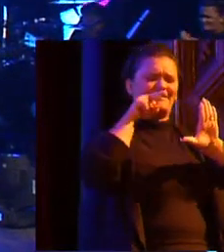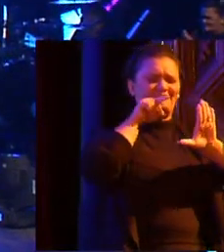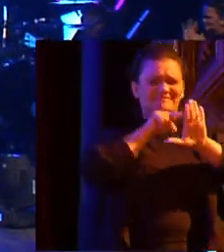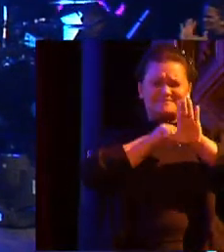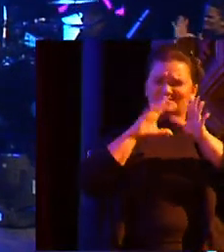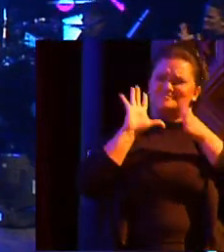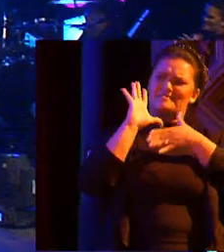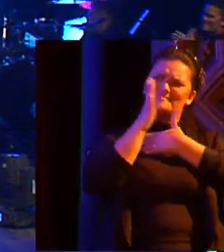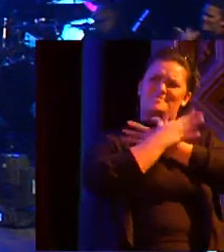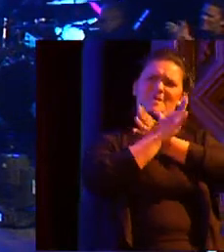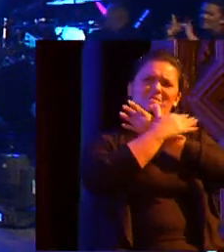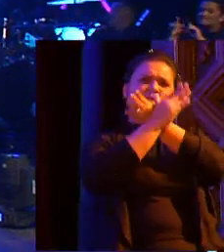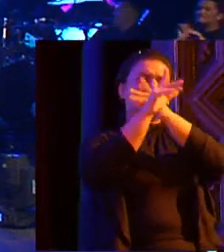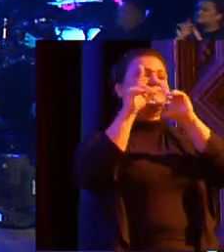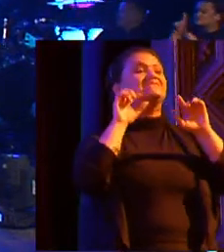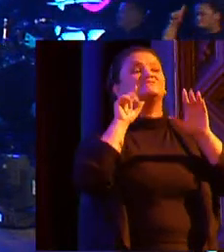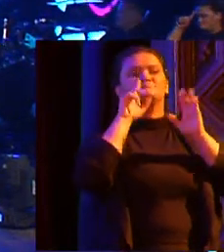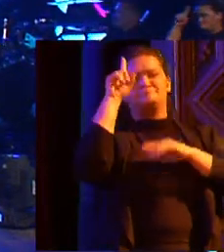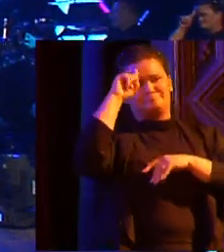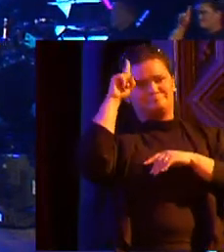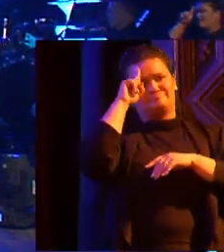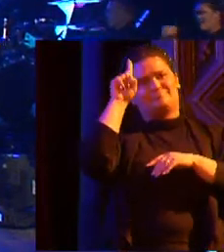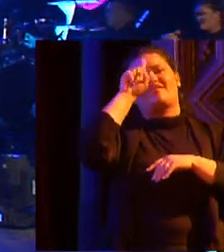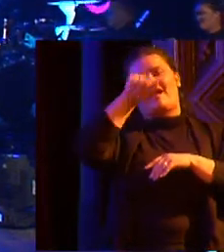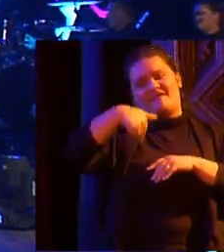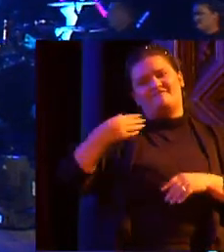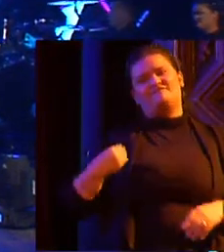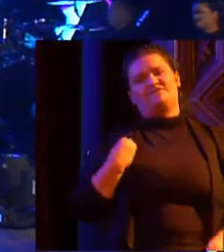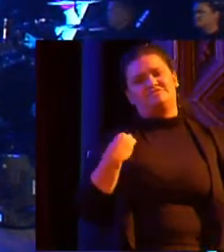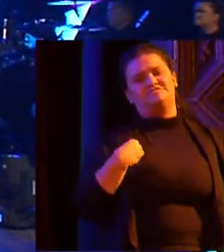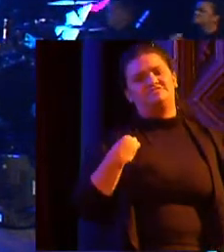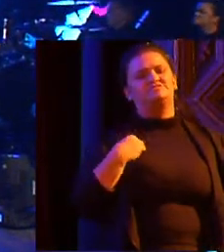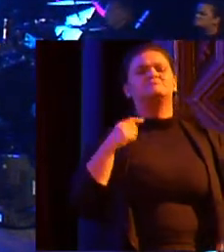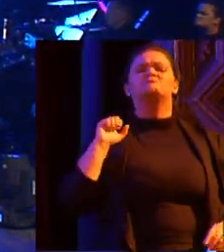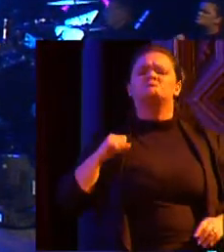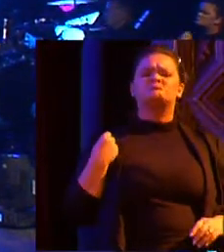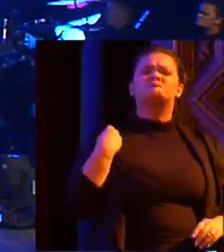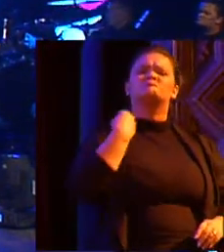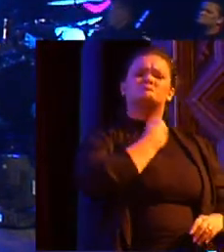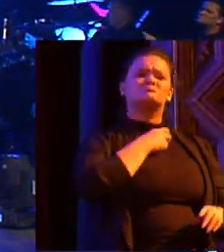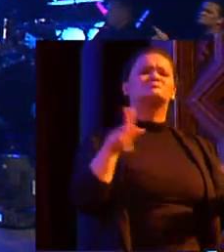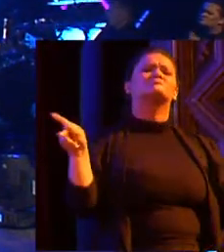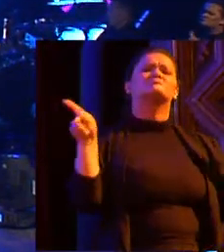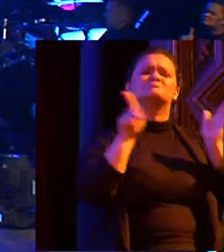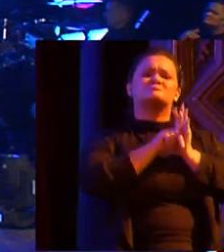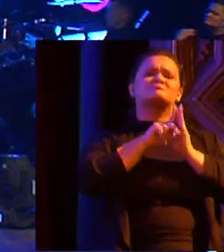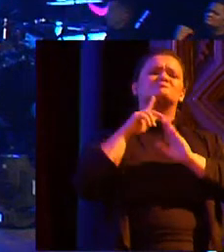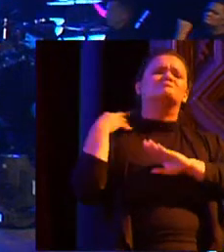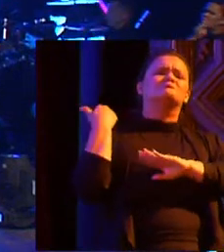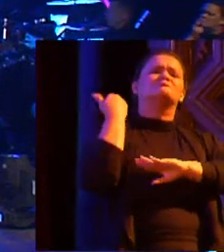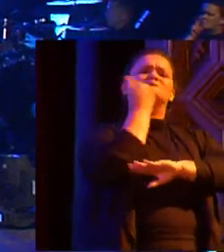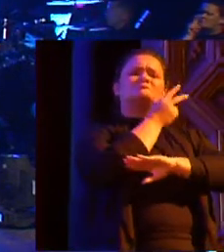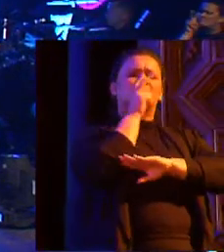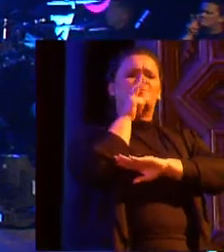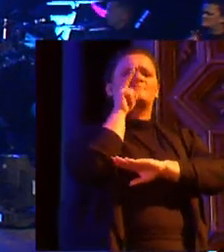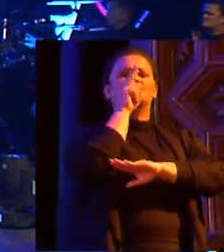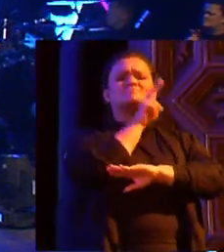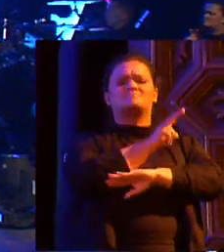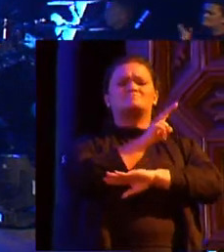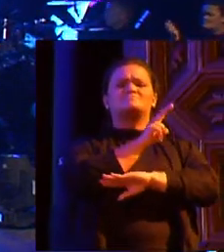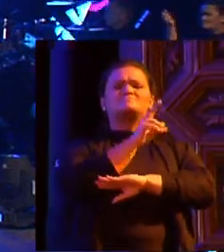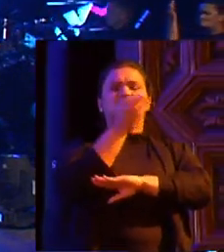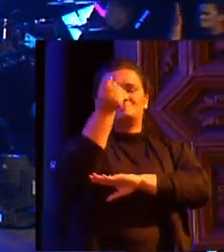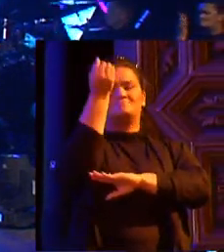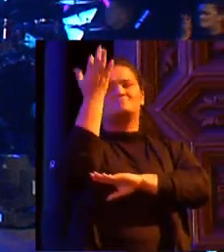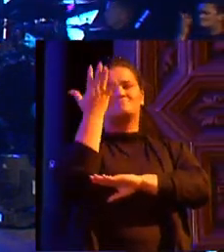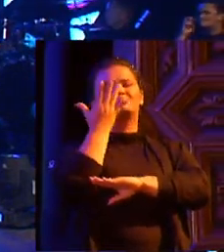borboleta. Diariamente ela é vida, existência e a própria floresta humana. Que nos abençoa